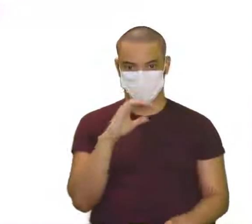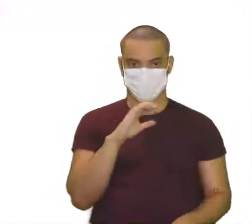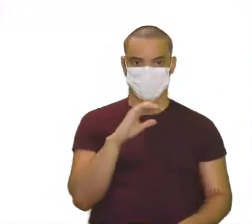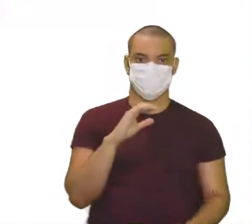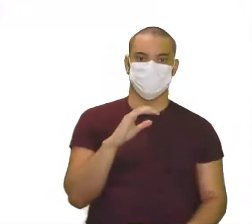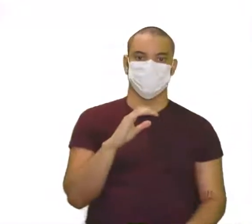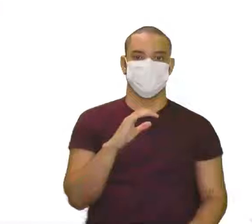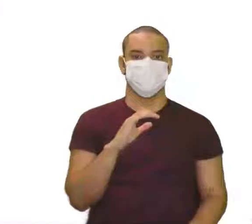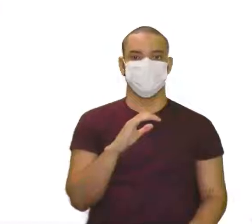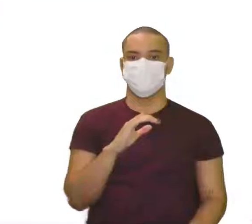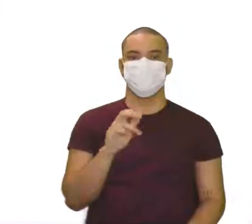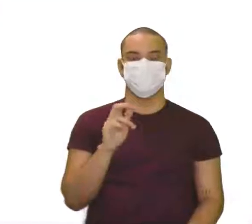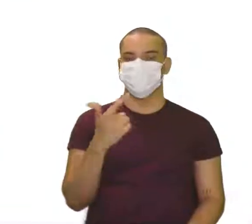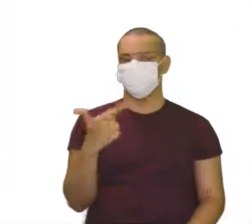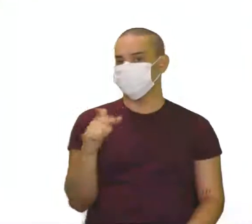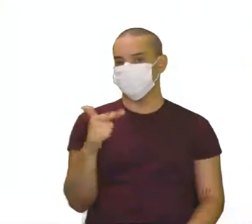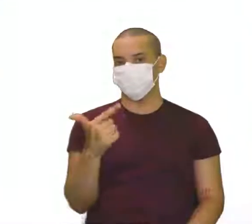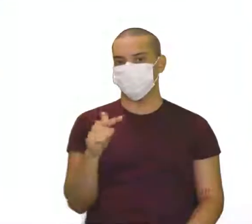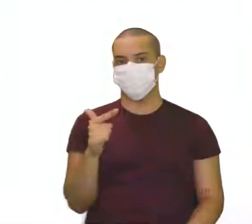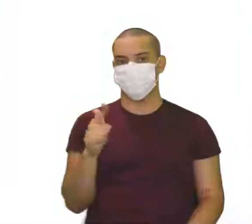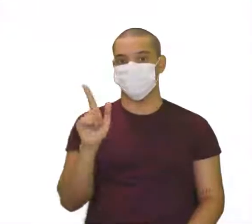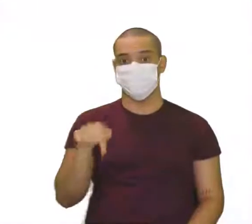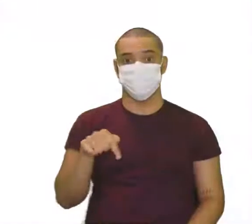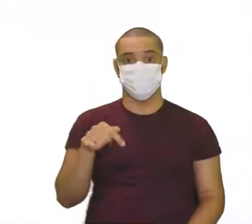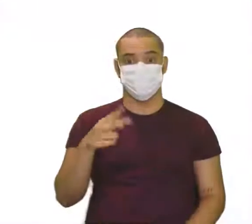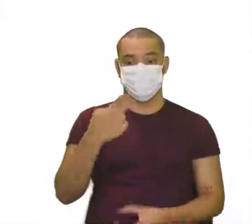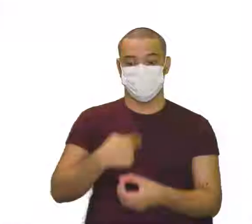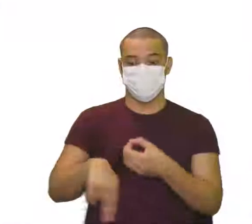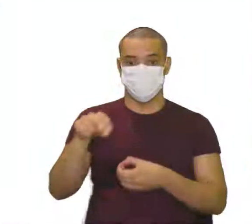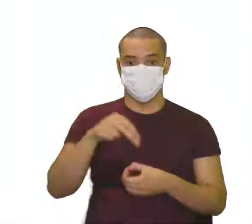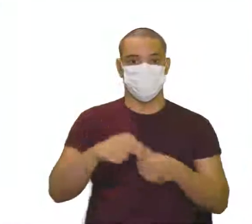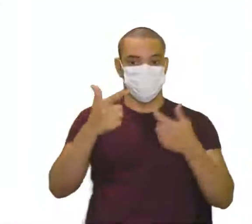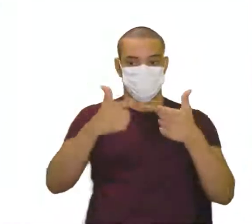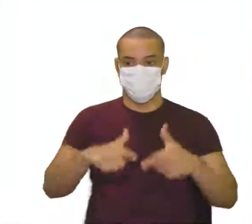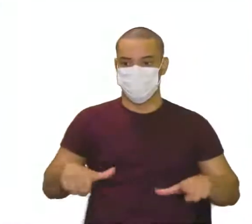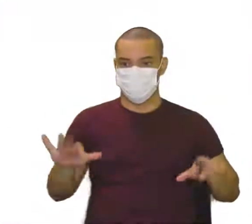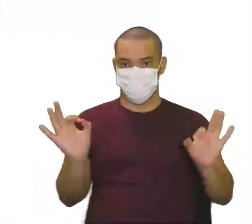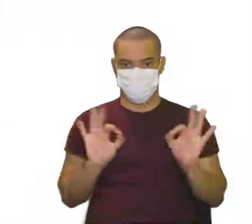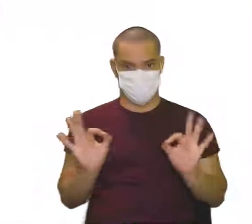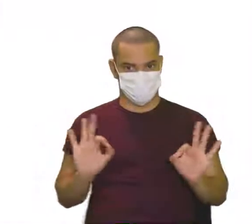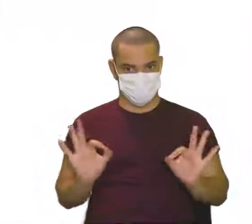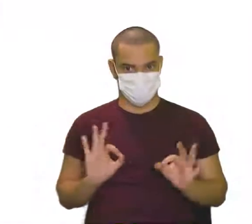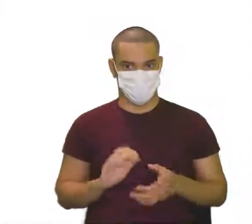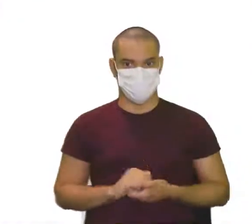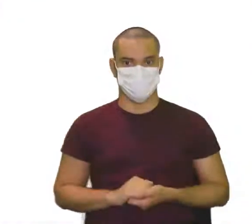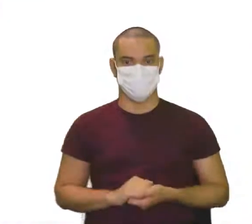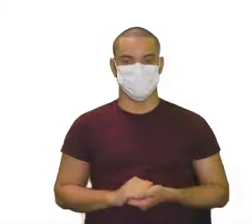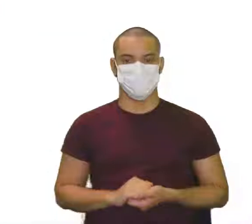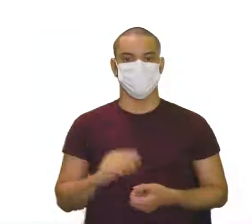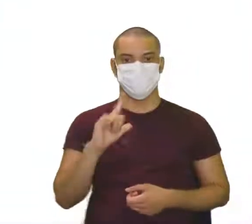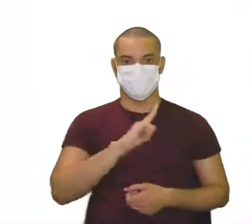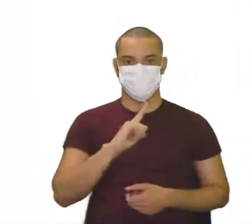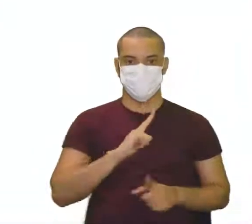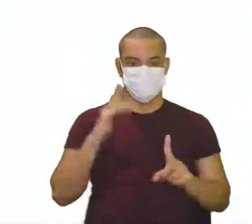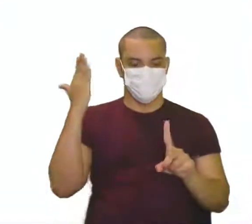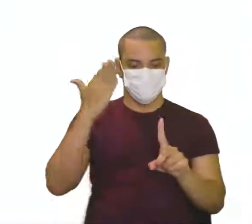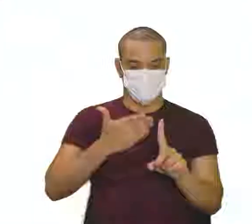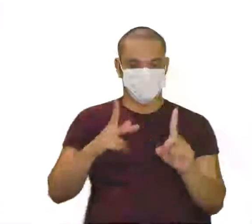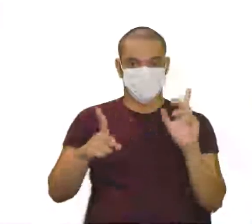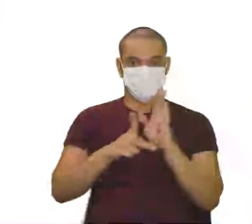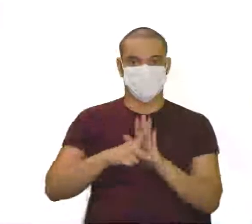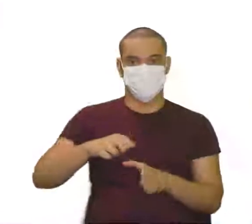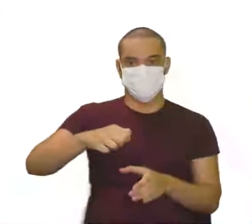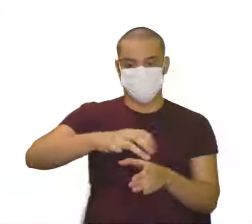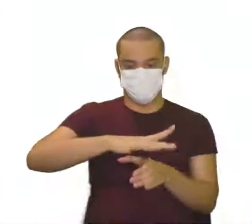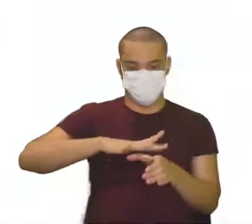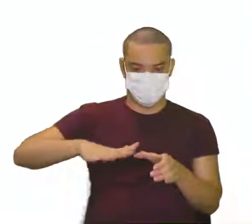velocidade aqui não é nula, certo? Nesse caso aqui, ela está na mesma direção do campo.